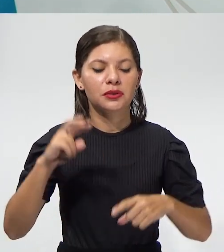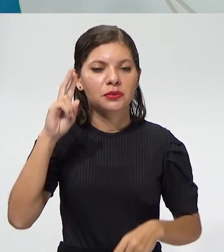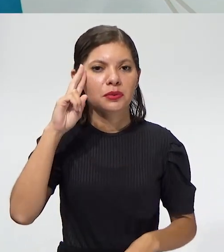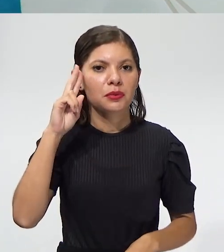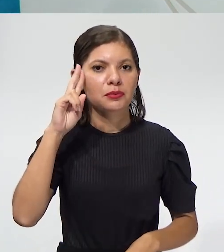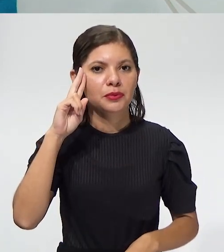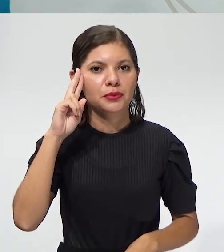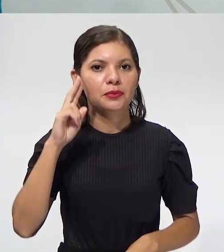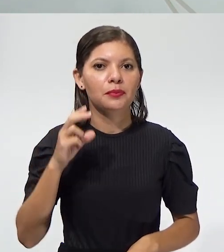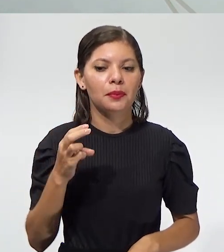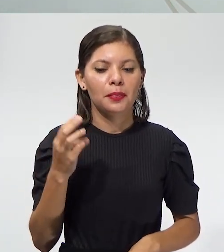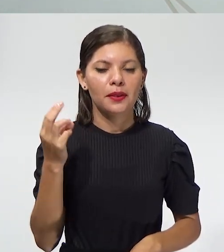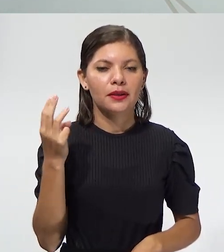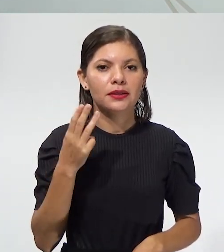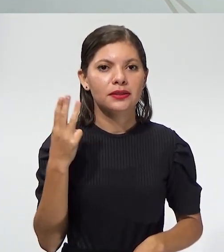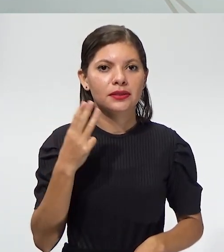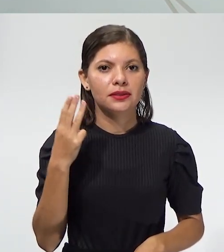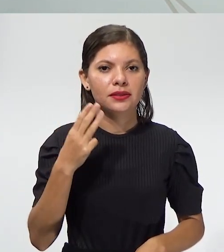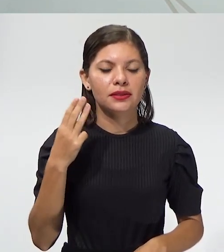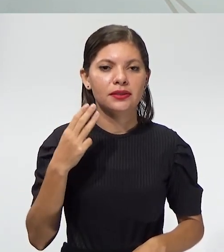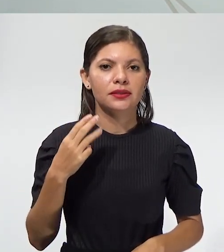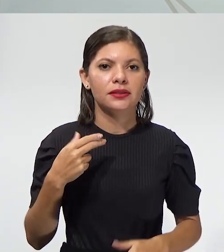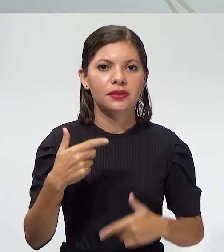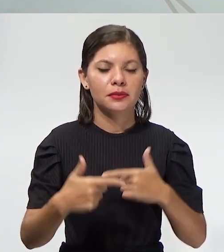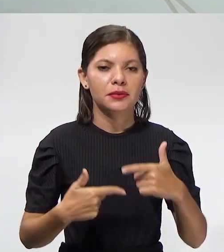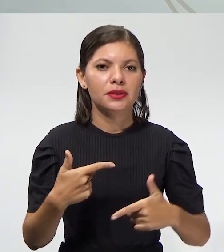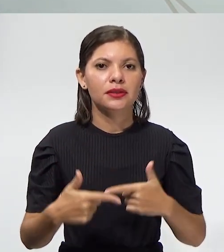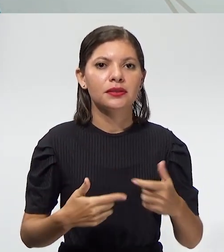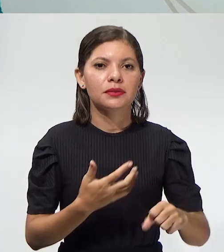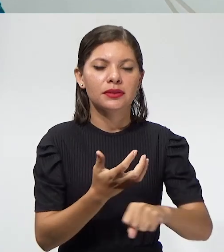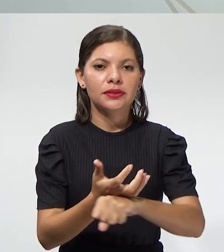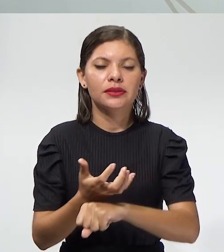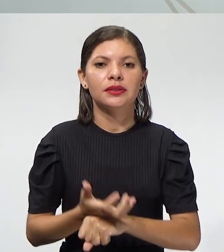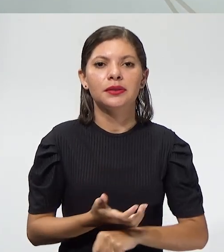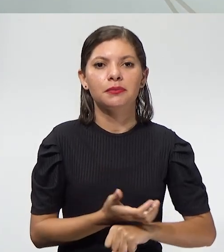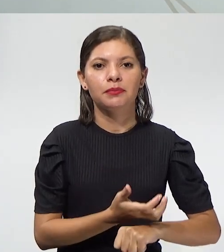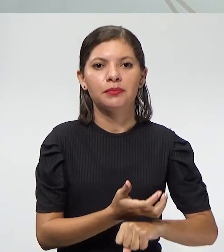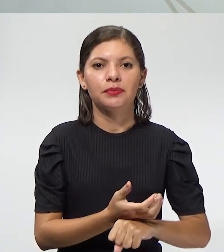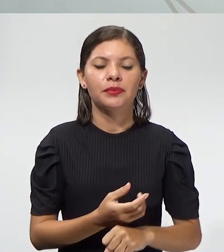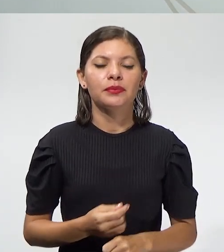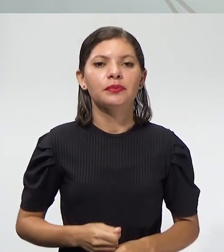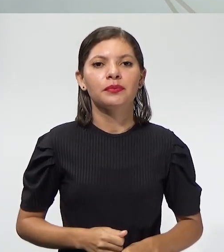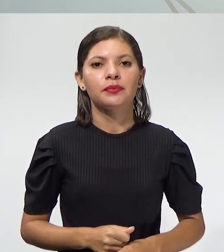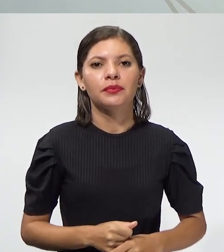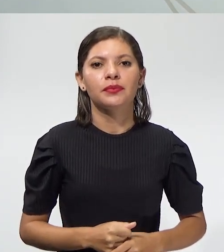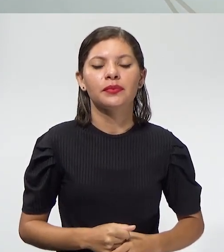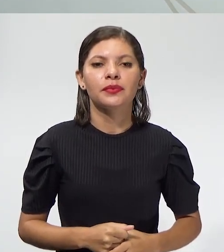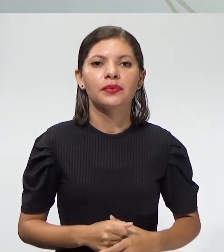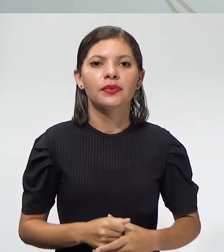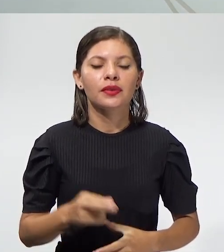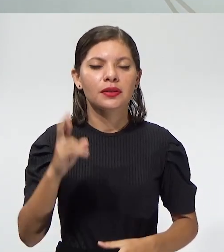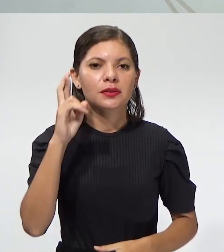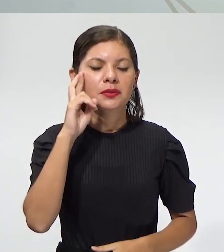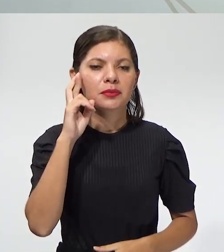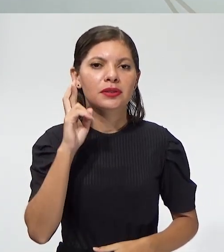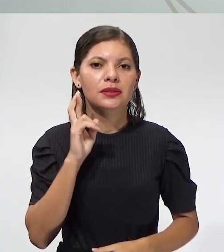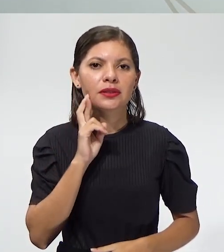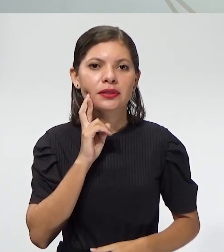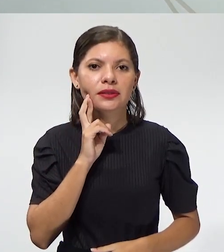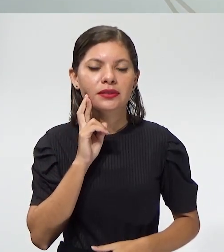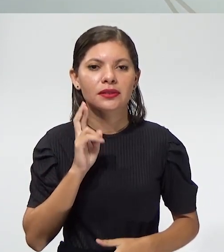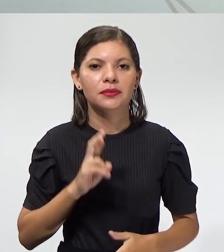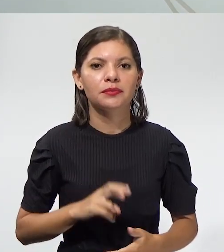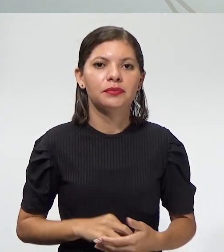extensão. Esse é o nosso objeto comum, por isso estamos trabalhando de forma interdisciplinar para o alcance